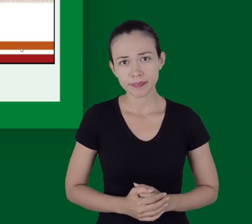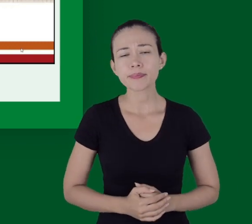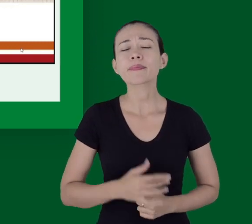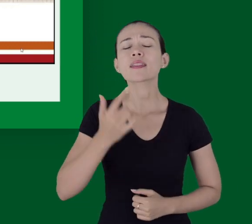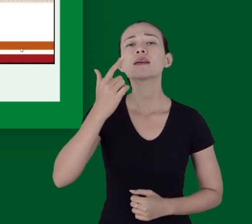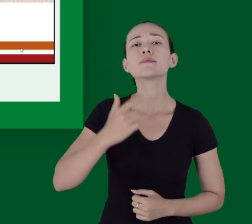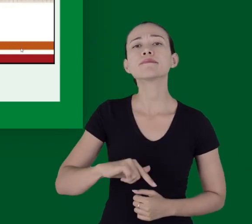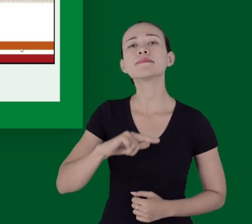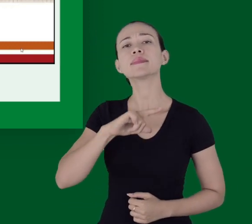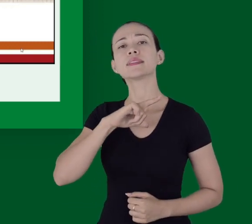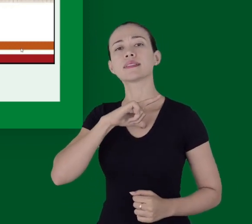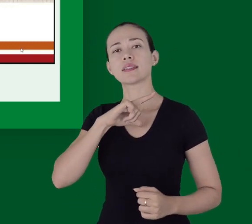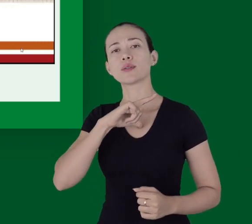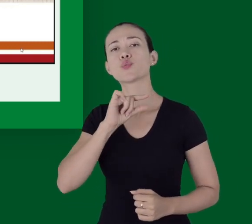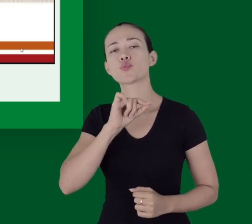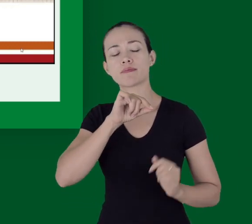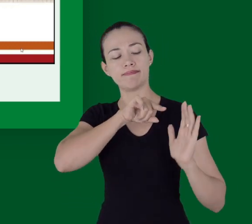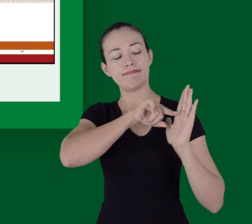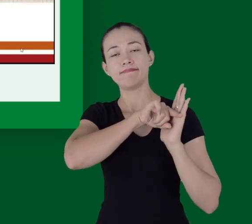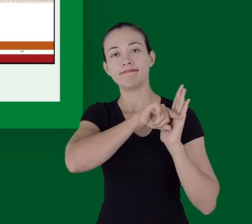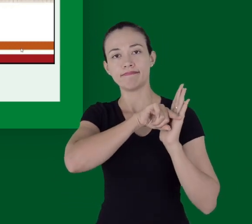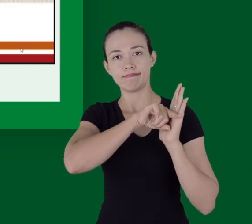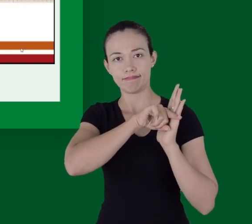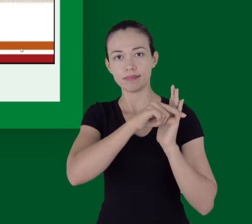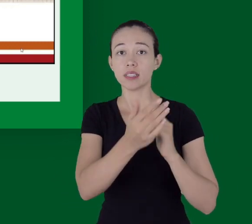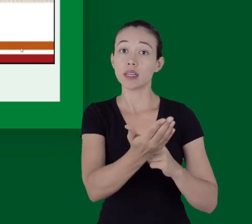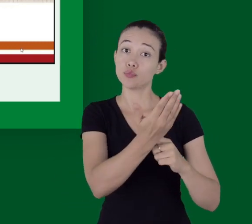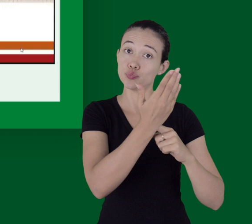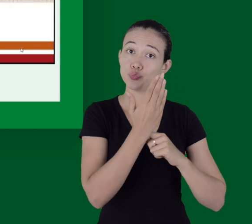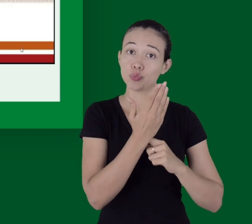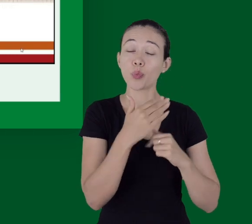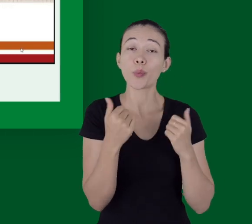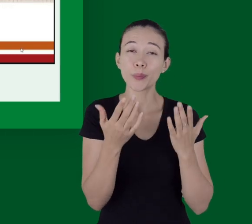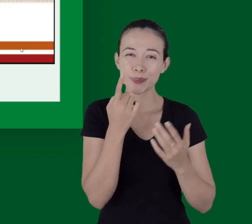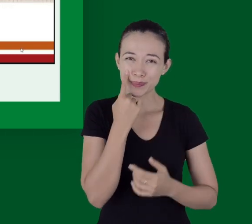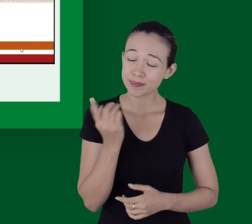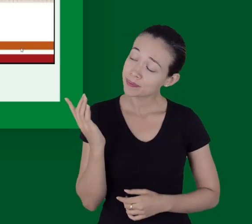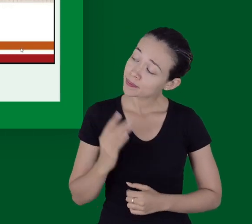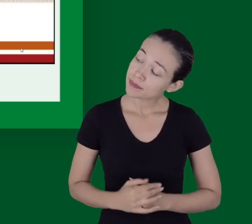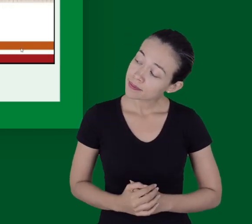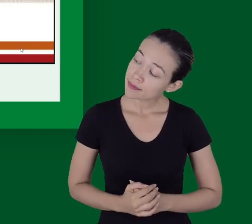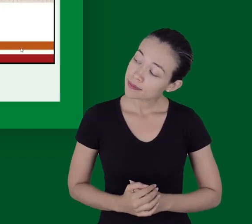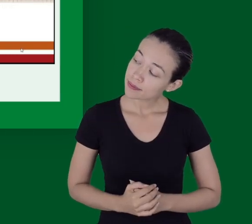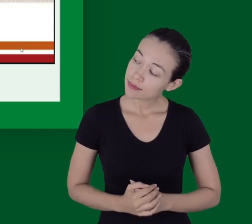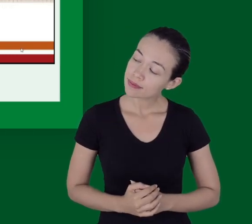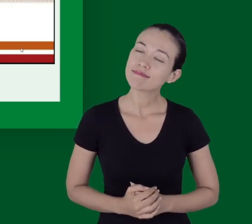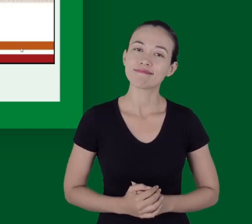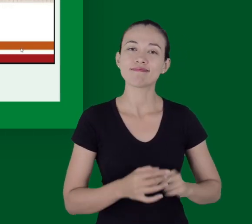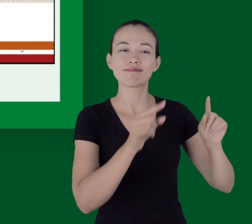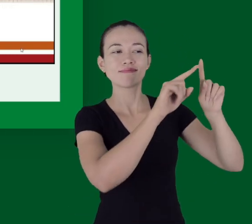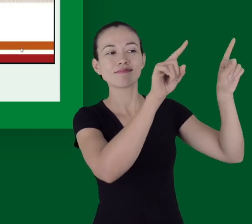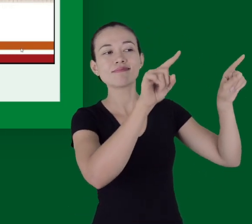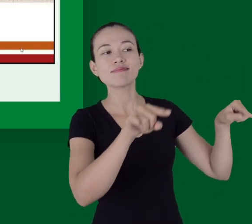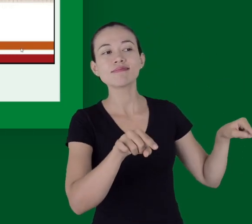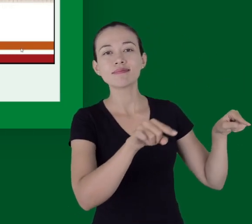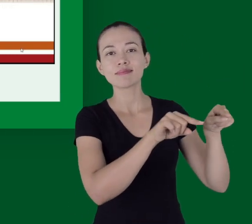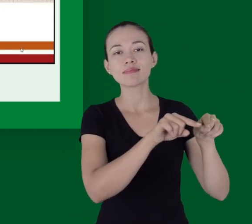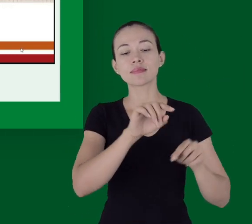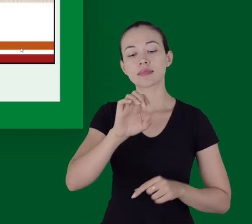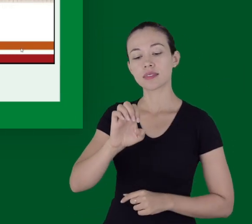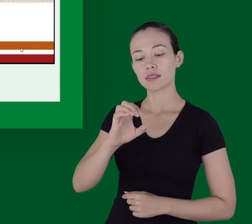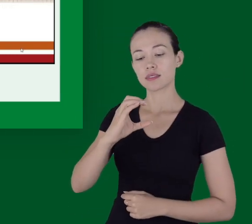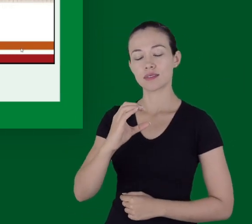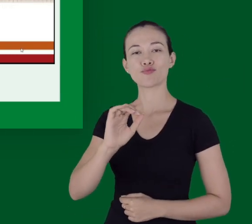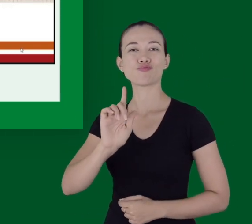Aí, falando um pouquinho dos exames complementares que a gente pode usar para confirmar ou afastar, que aqui seria